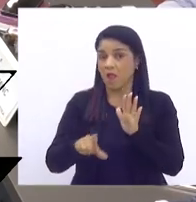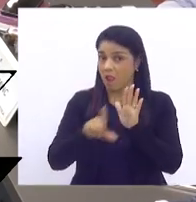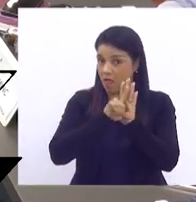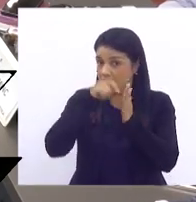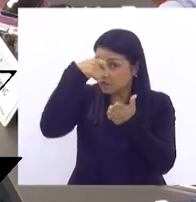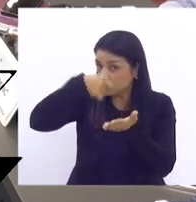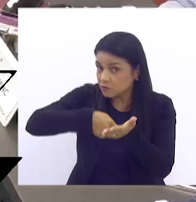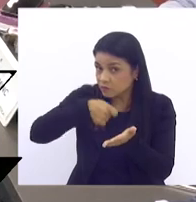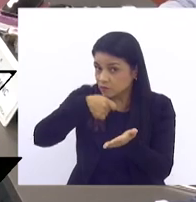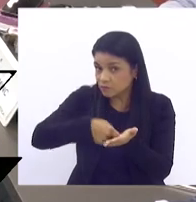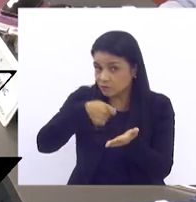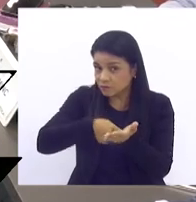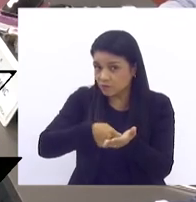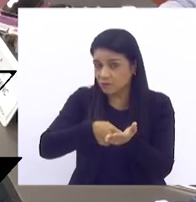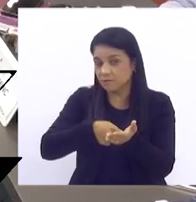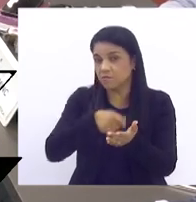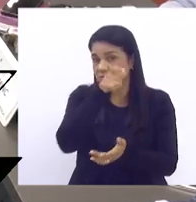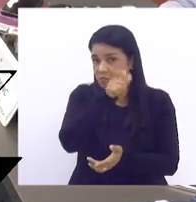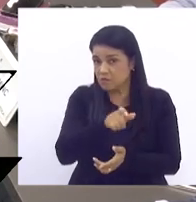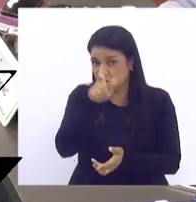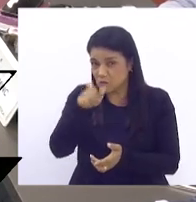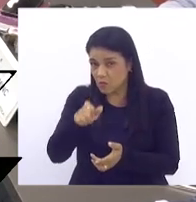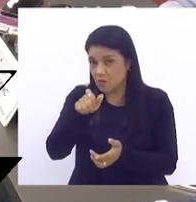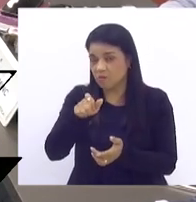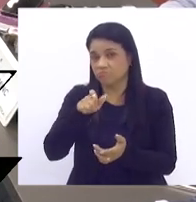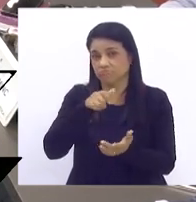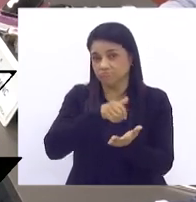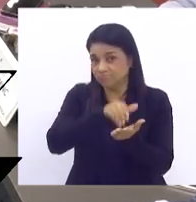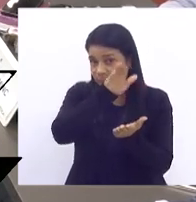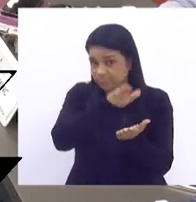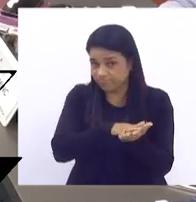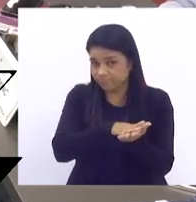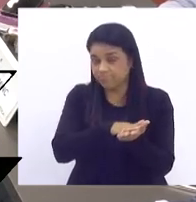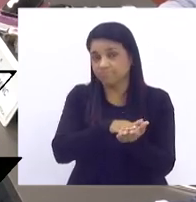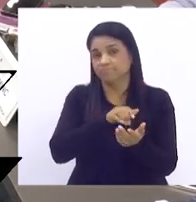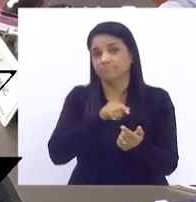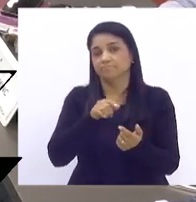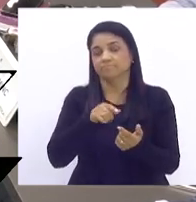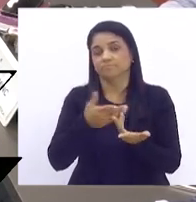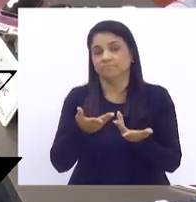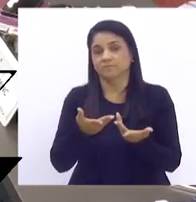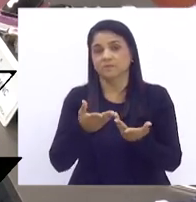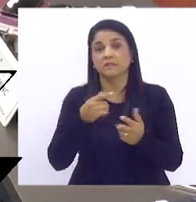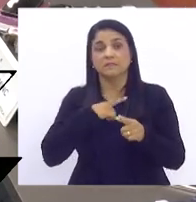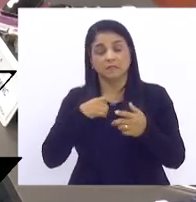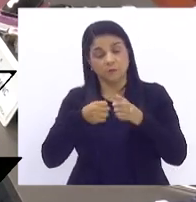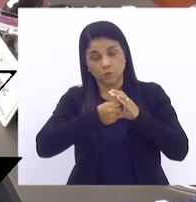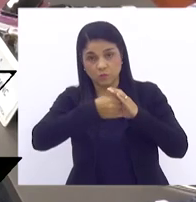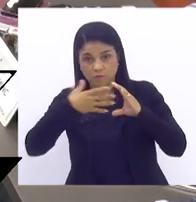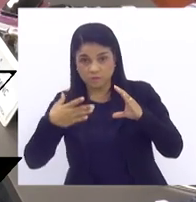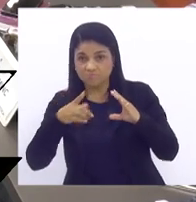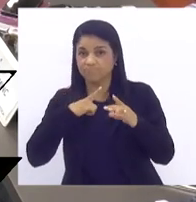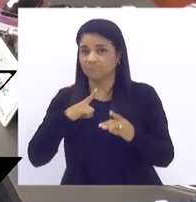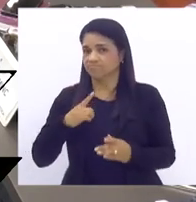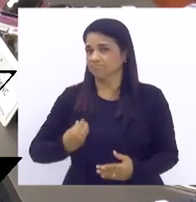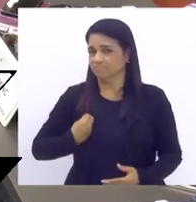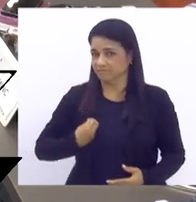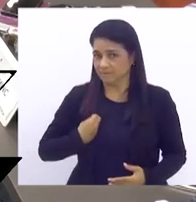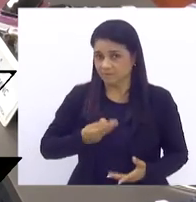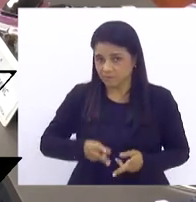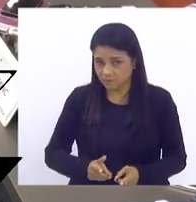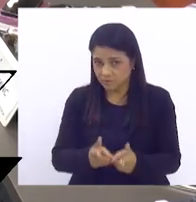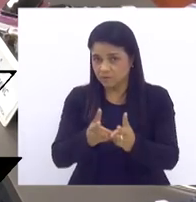quem comete mal feito, eu acho que isso é a concordância de todos, tem um aspecto que, infelizmente, ainda continua existindo,